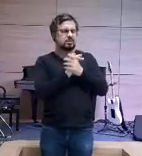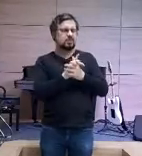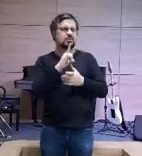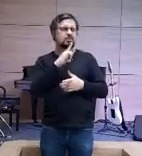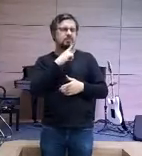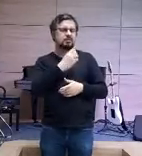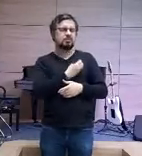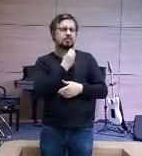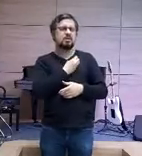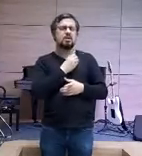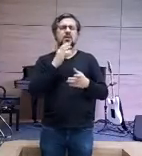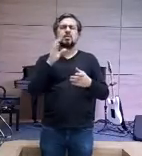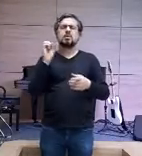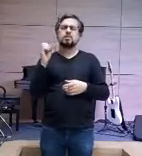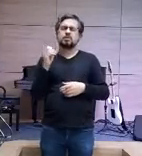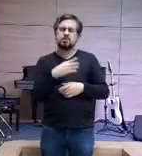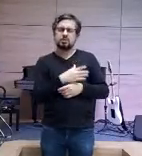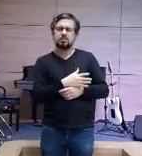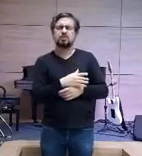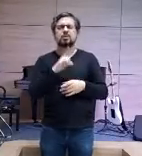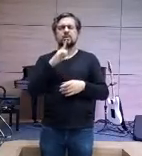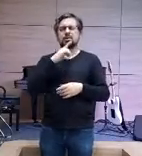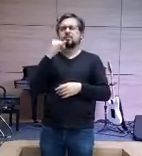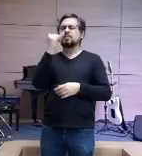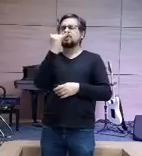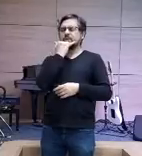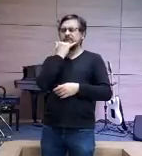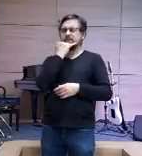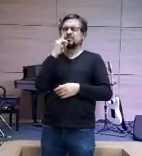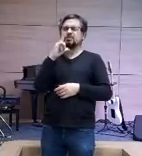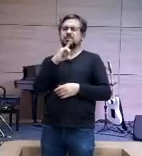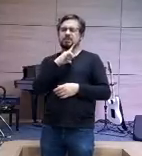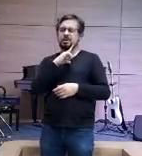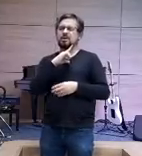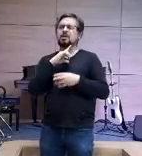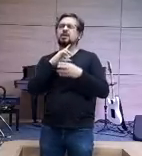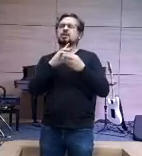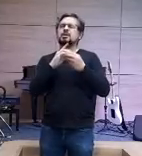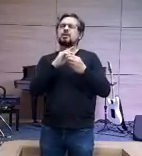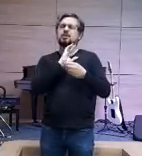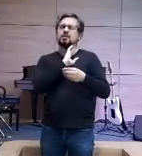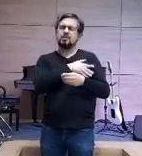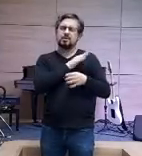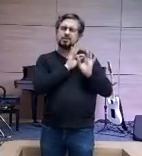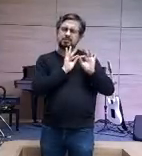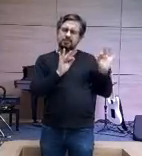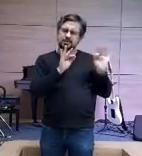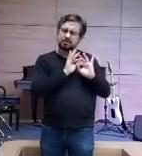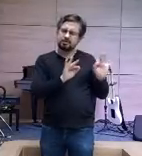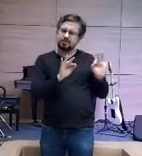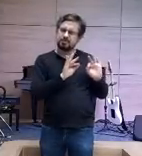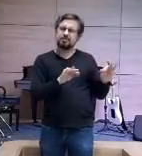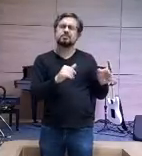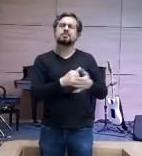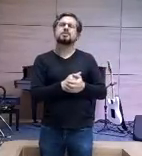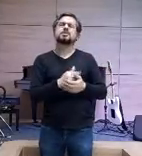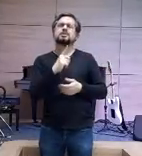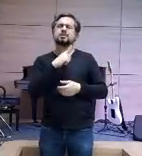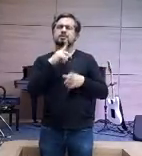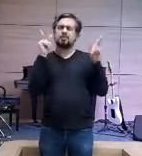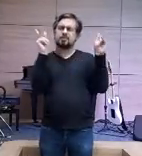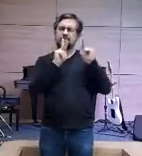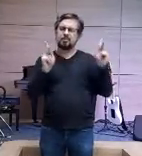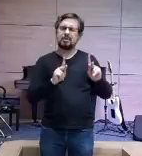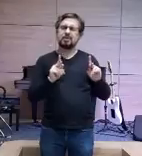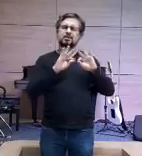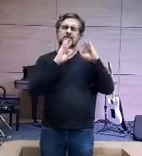o amor diminuíram com o outro que haja perdão que haja singe leza nos corações que haja